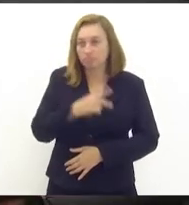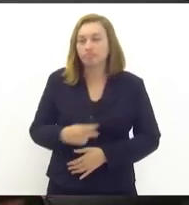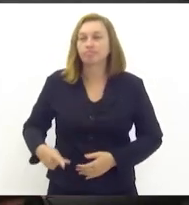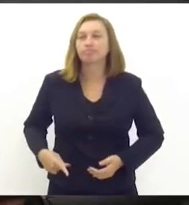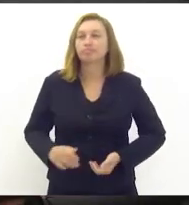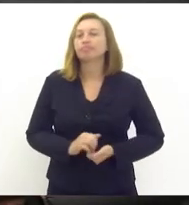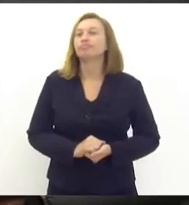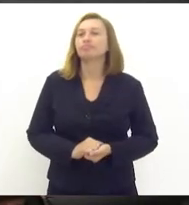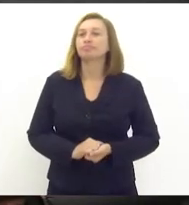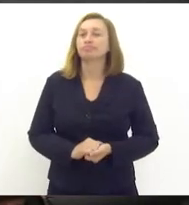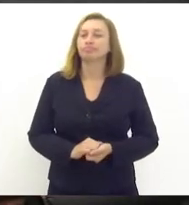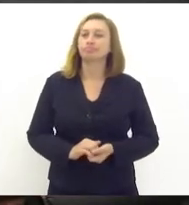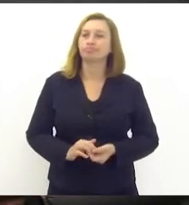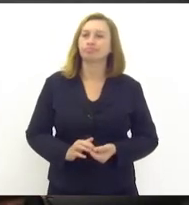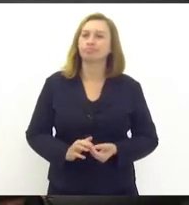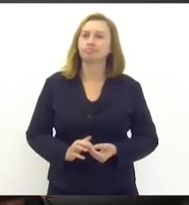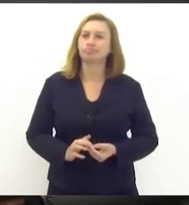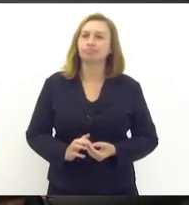obrigado